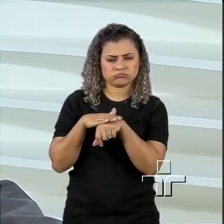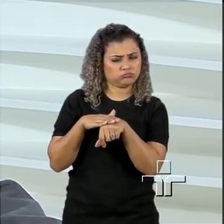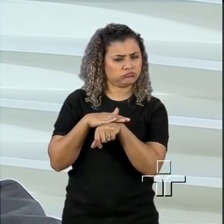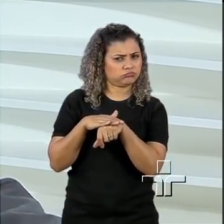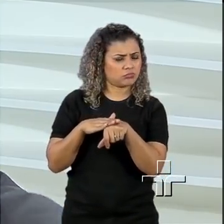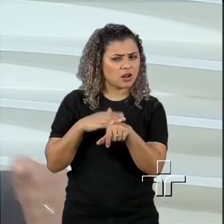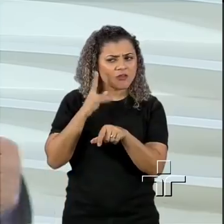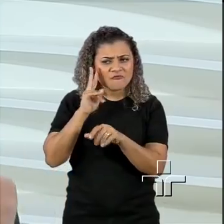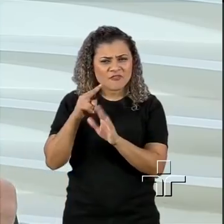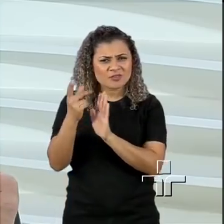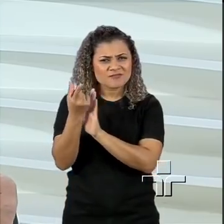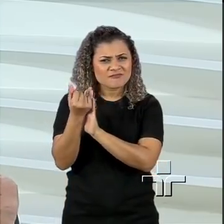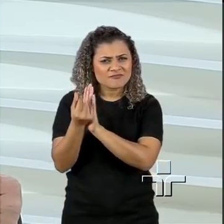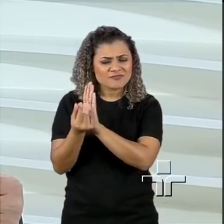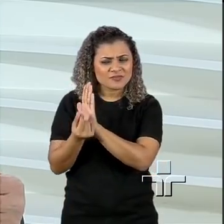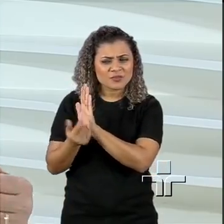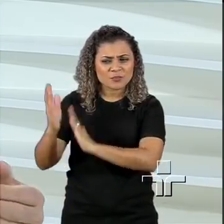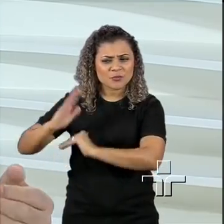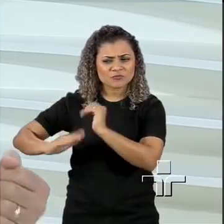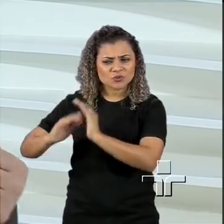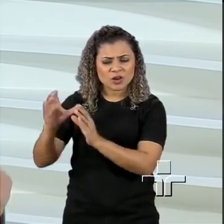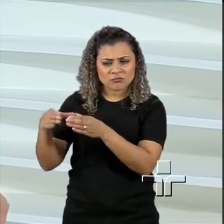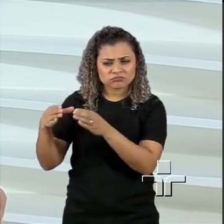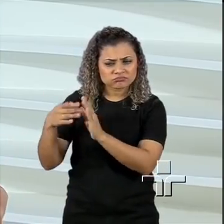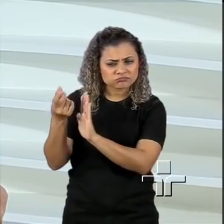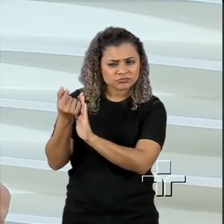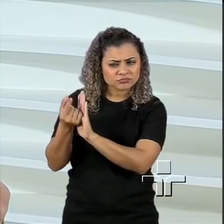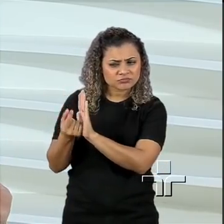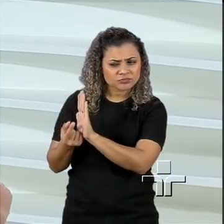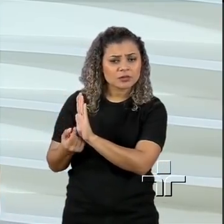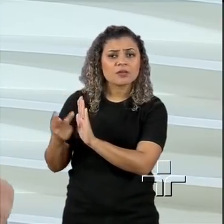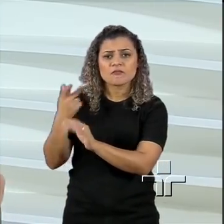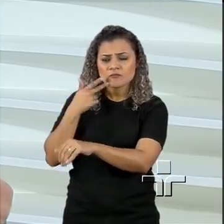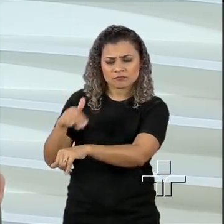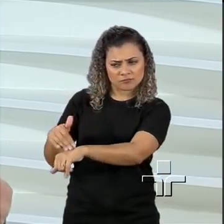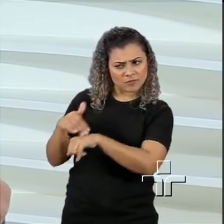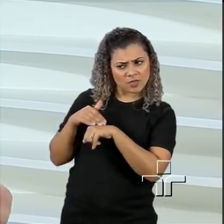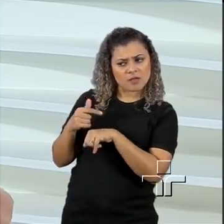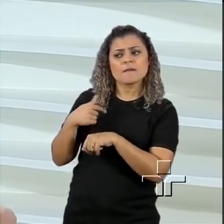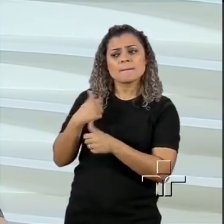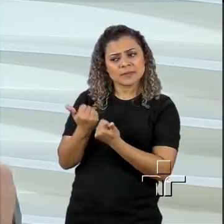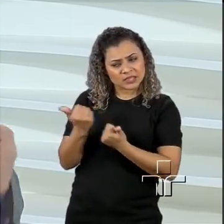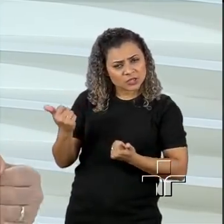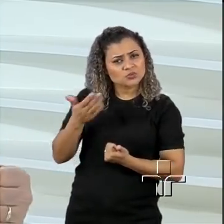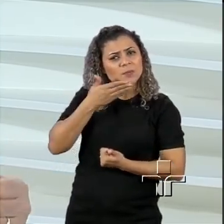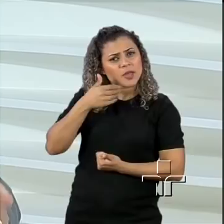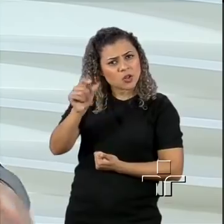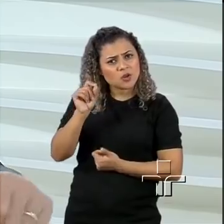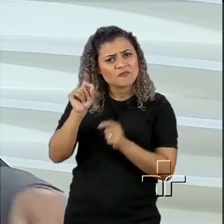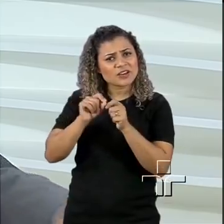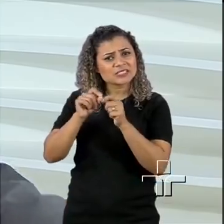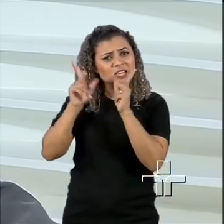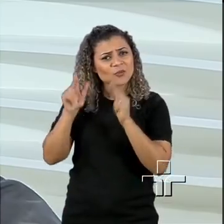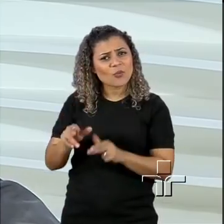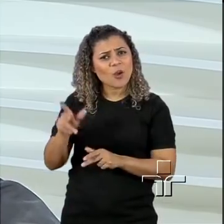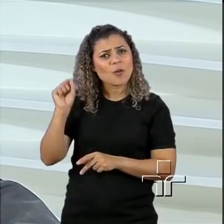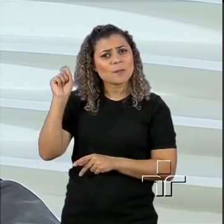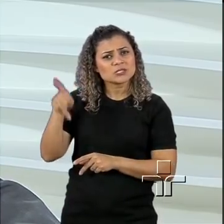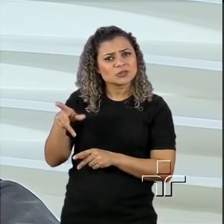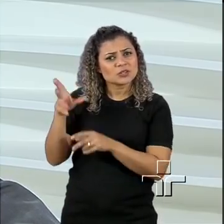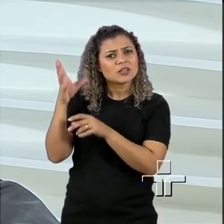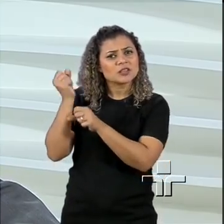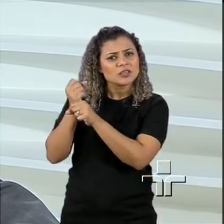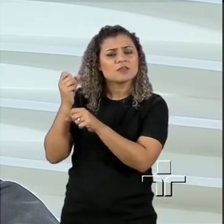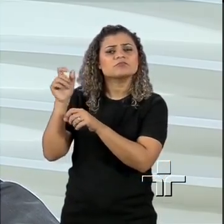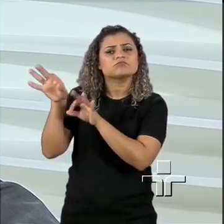Receita, que garante a mim, e me chamam de ministro também, fala, ministro, se o senhor fizer como o senhor fez na Previdência, pode ter certeza que a gente quase dobra o